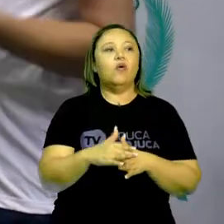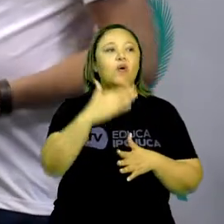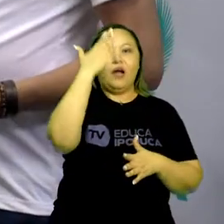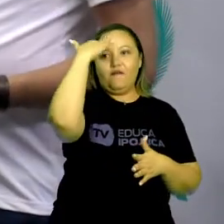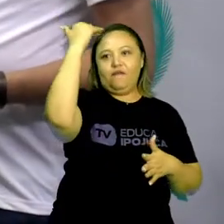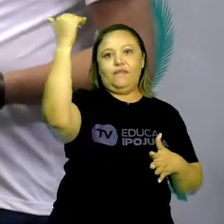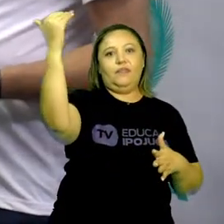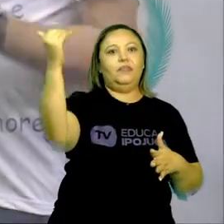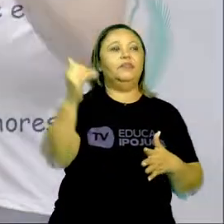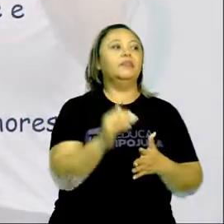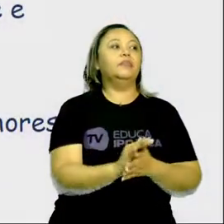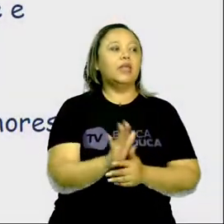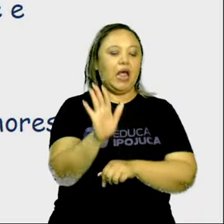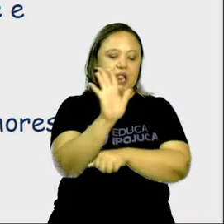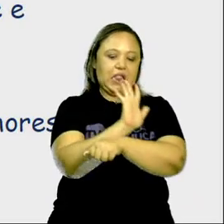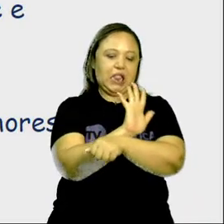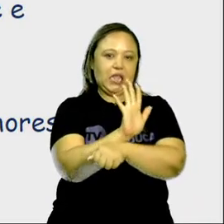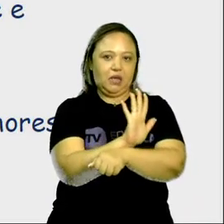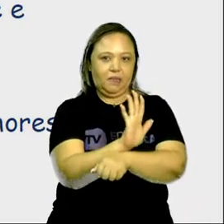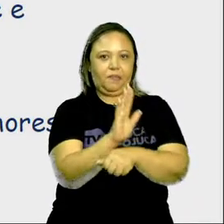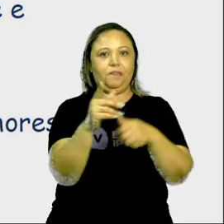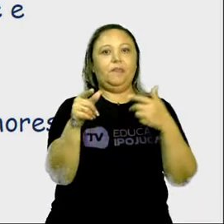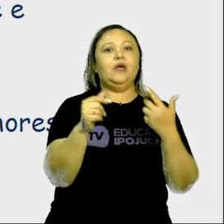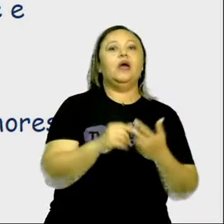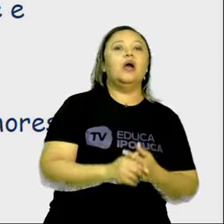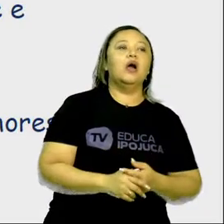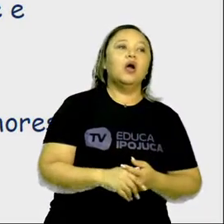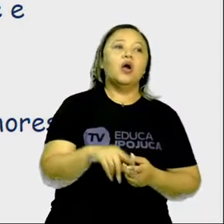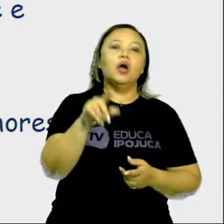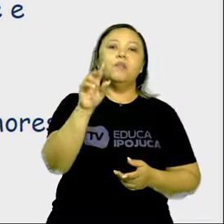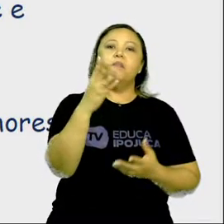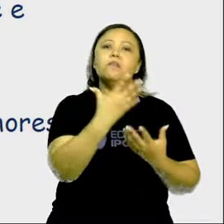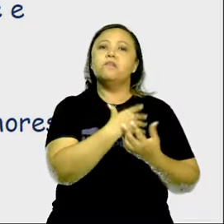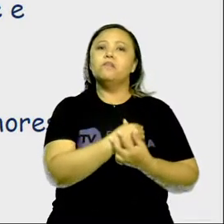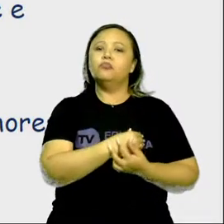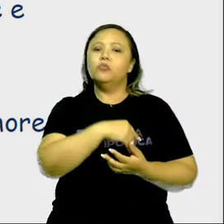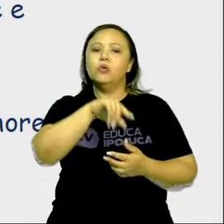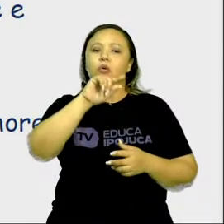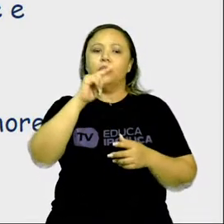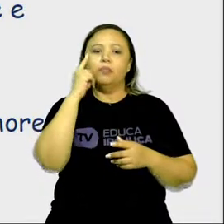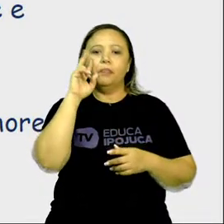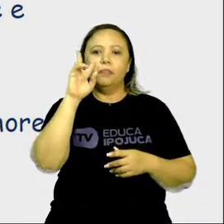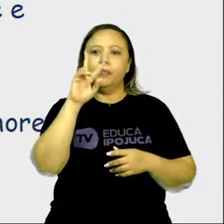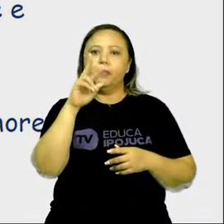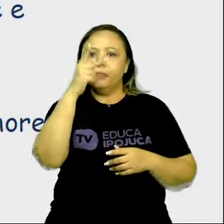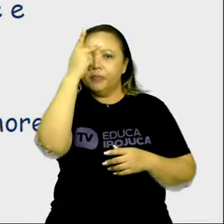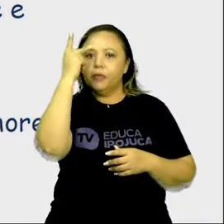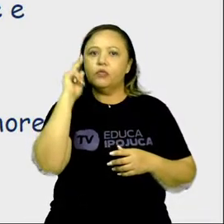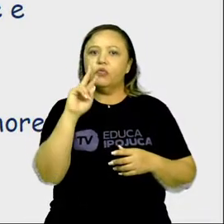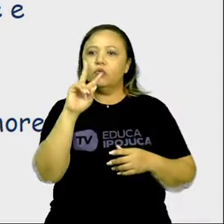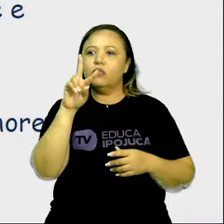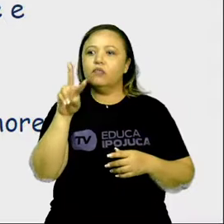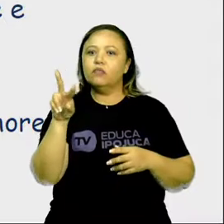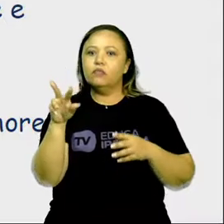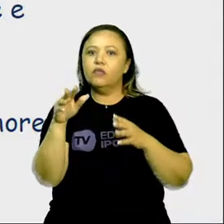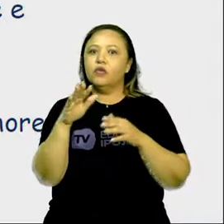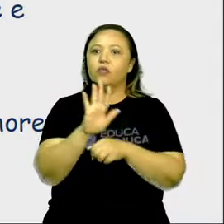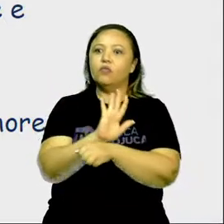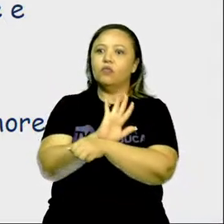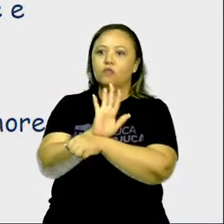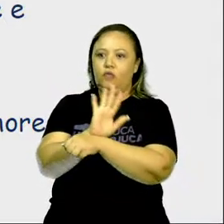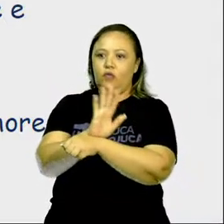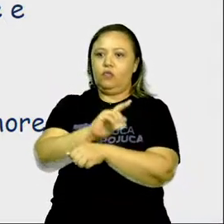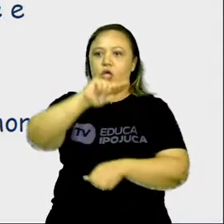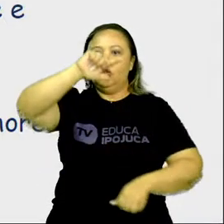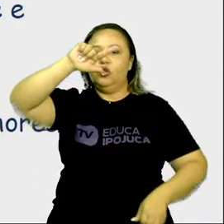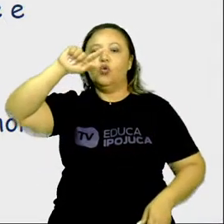Sucesso no cinema. Grande sucesso comercial, visto por mais de 2 milhões de pessoas nos cinemas, o